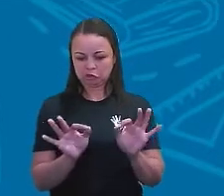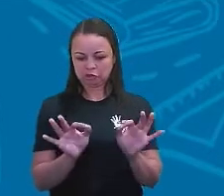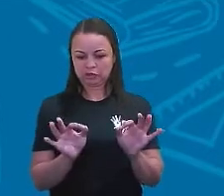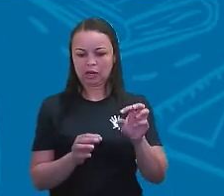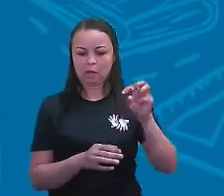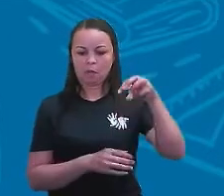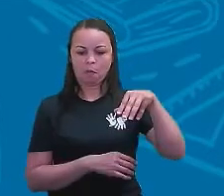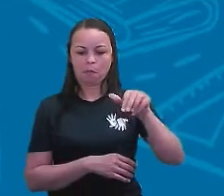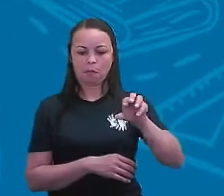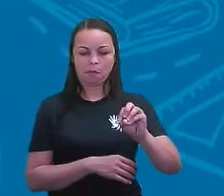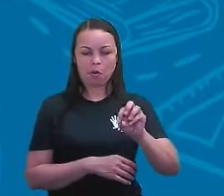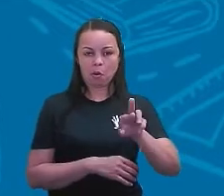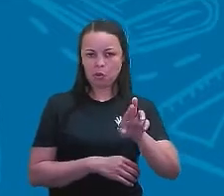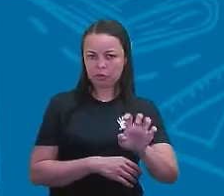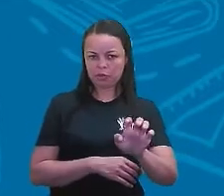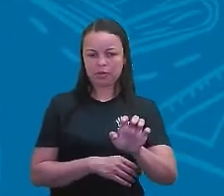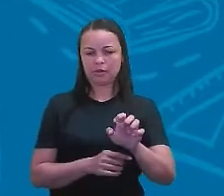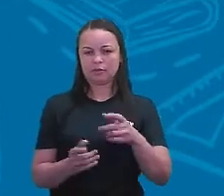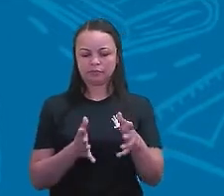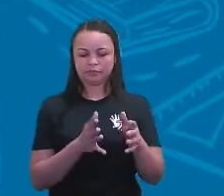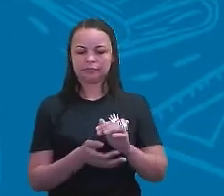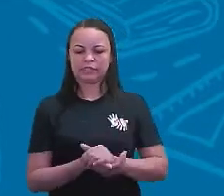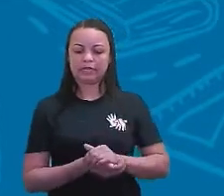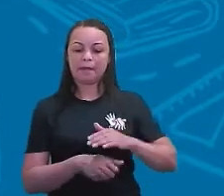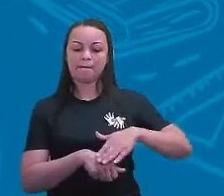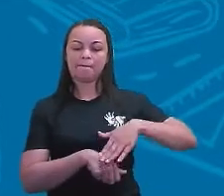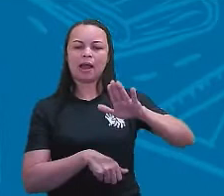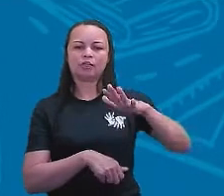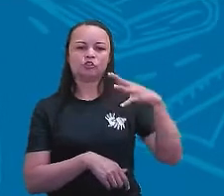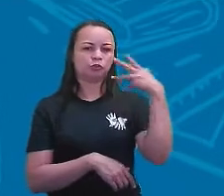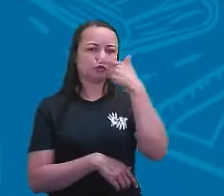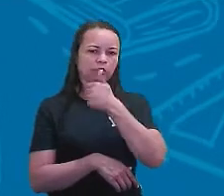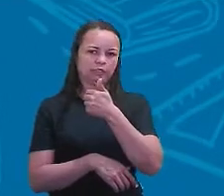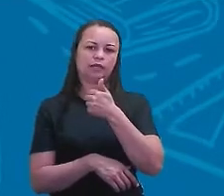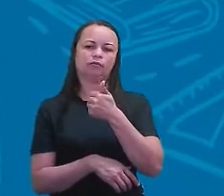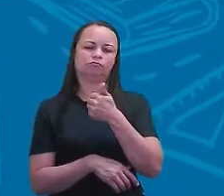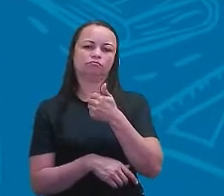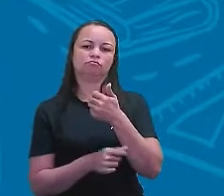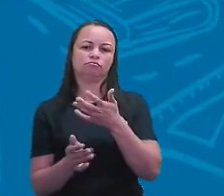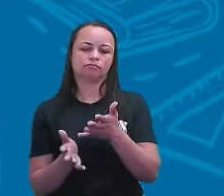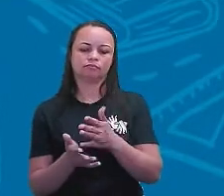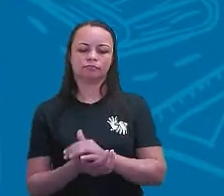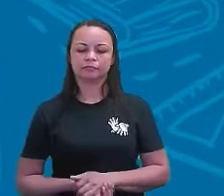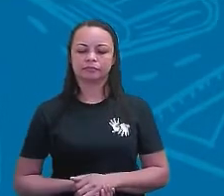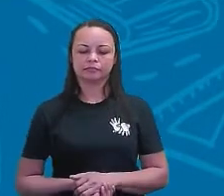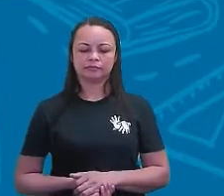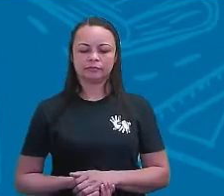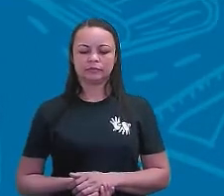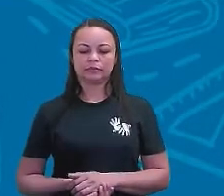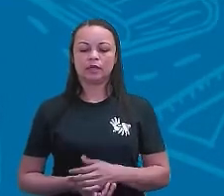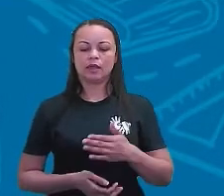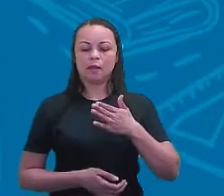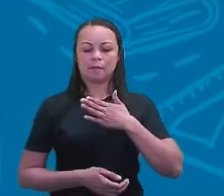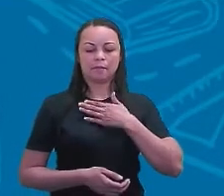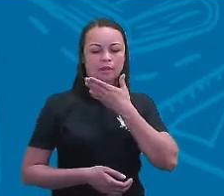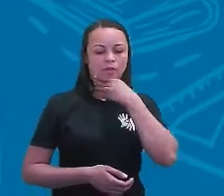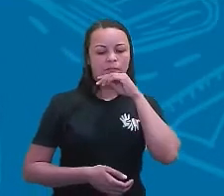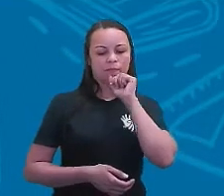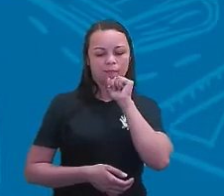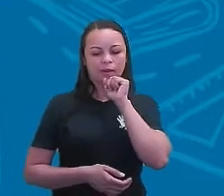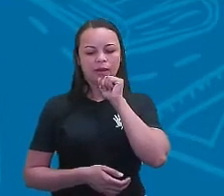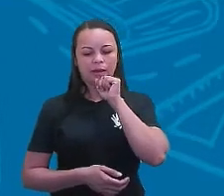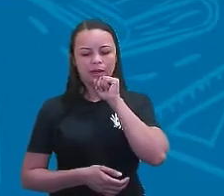Mas fica ligadinho para dizer que é mais bonita do que a irmã. Ela é mais bonita do que a irmã. Mesma coisa, my father is more